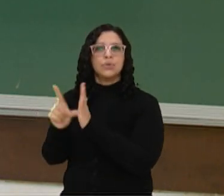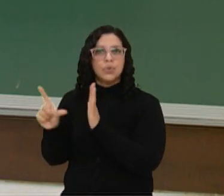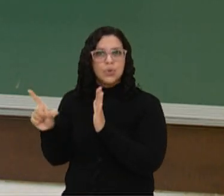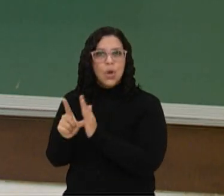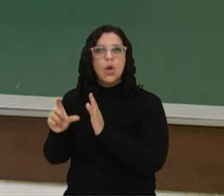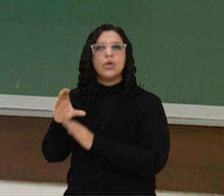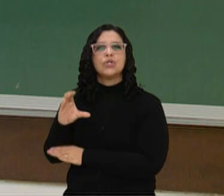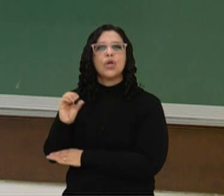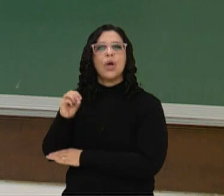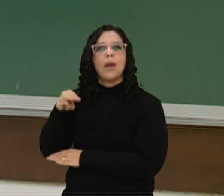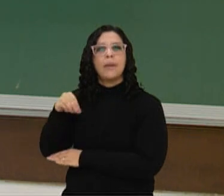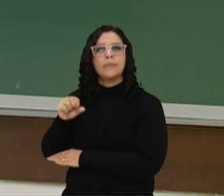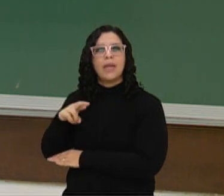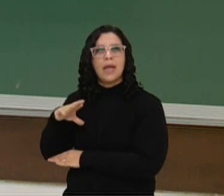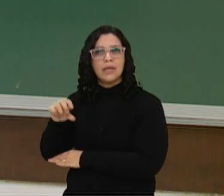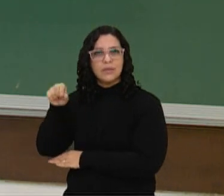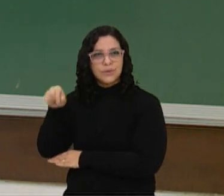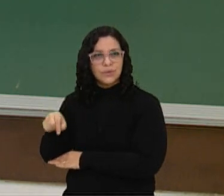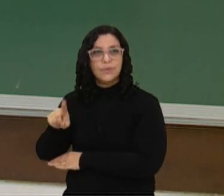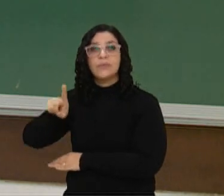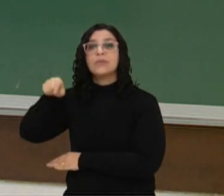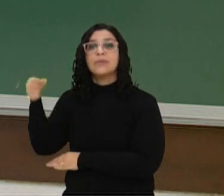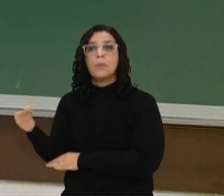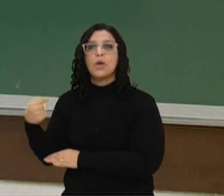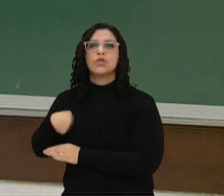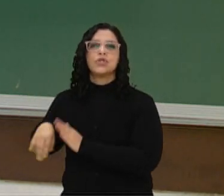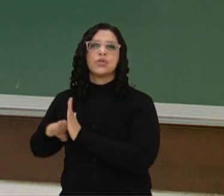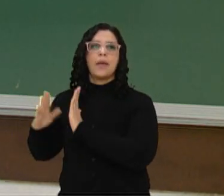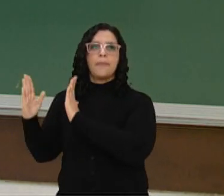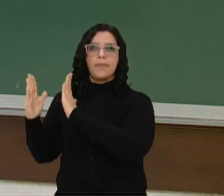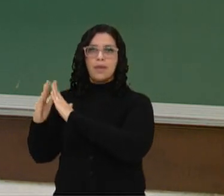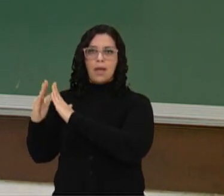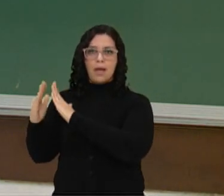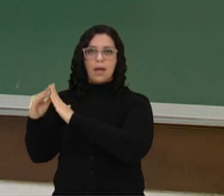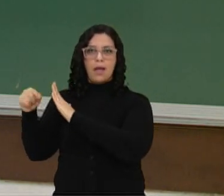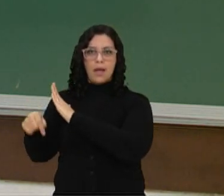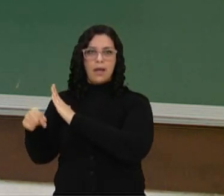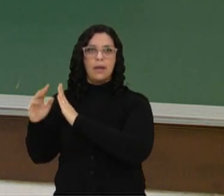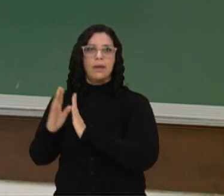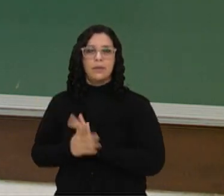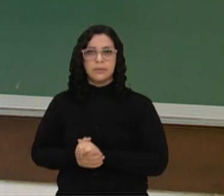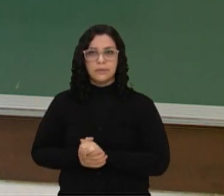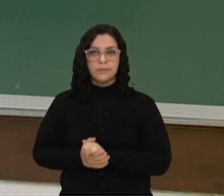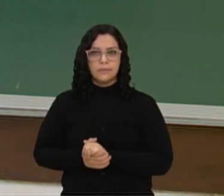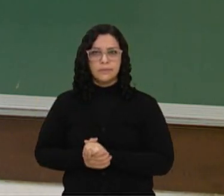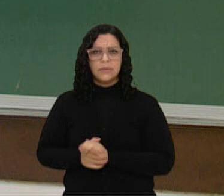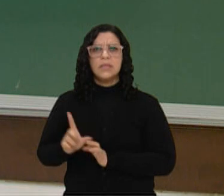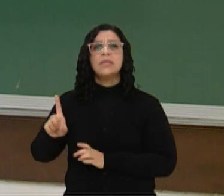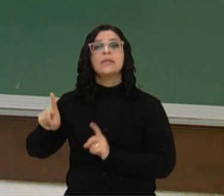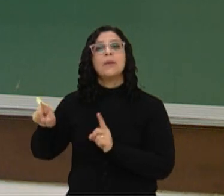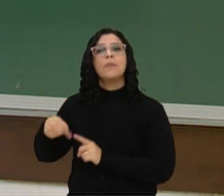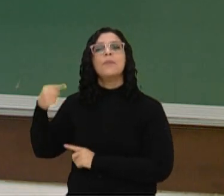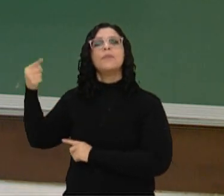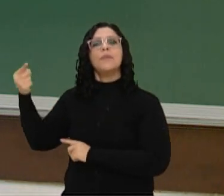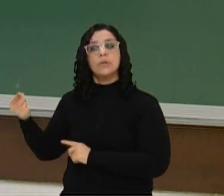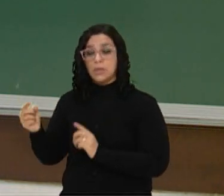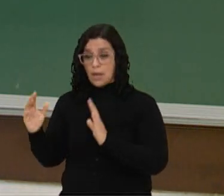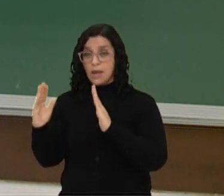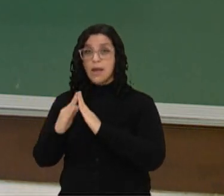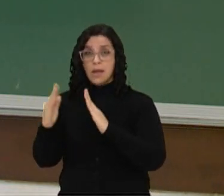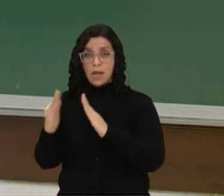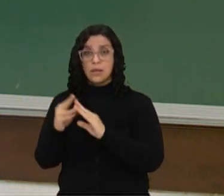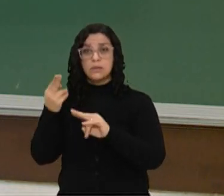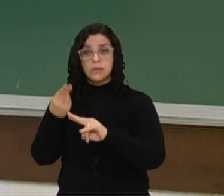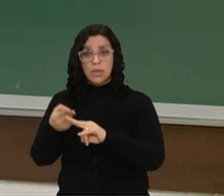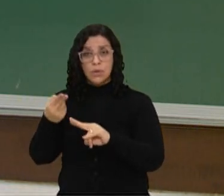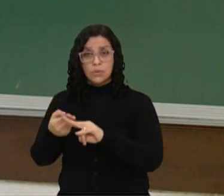de comércio, esse conjunto de coisas, e aí eu compro e levo para a minha casa. E do que eu compro aqui, eu